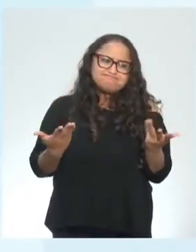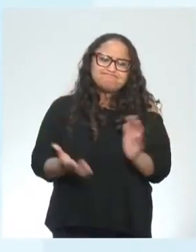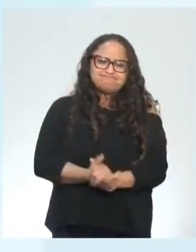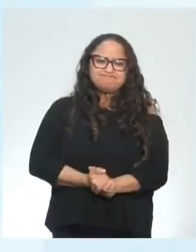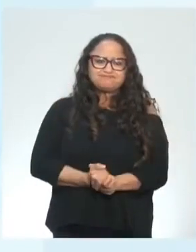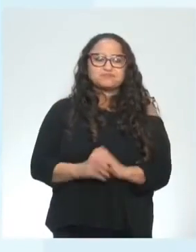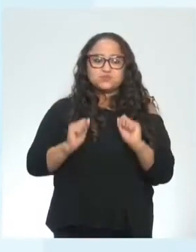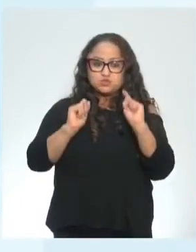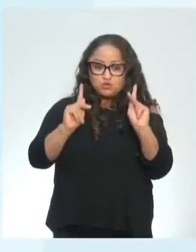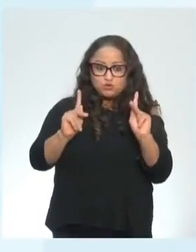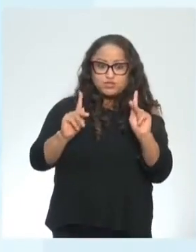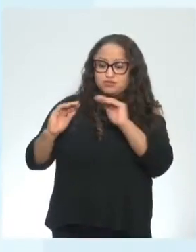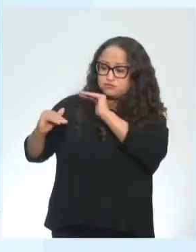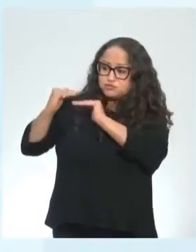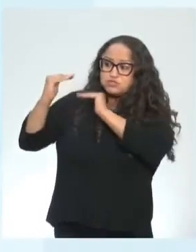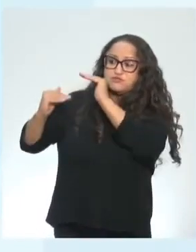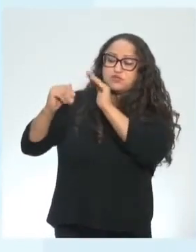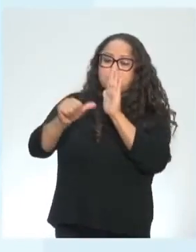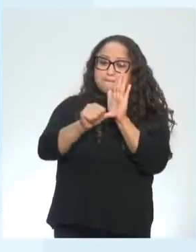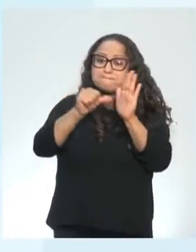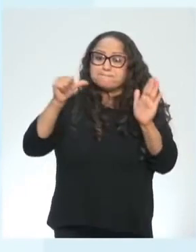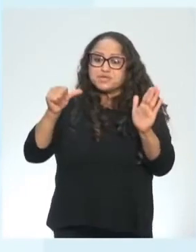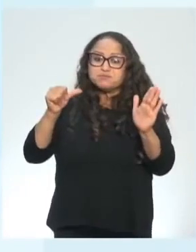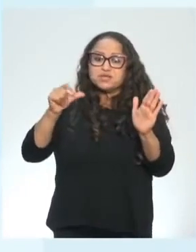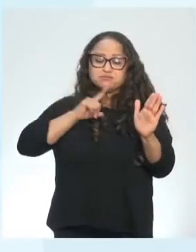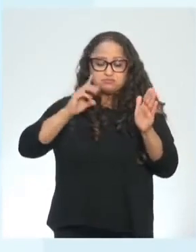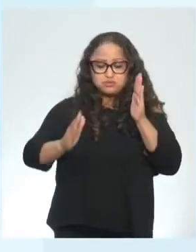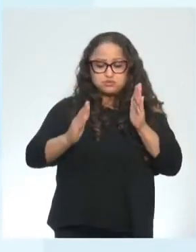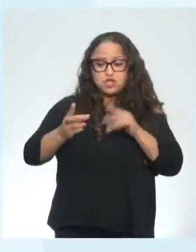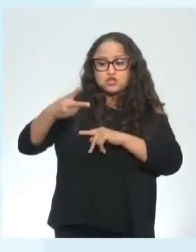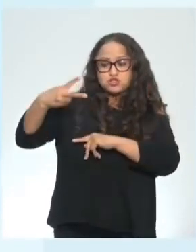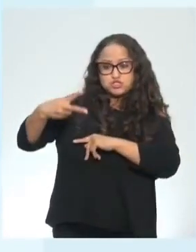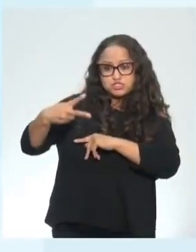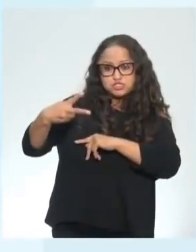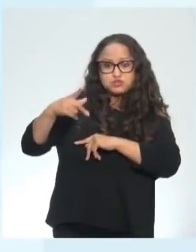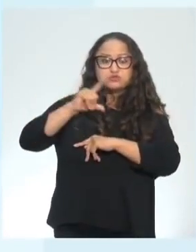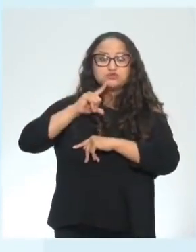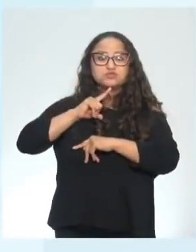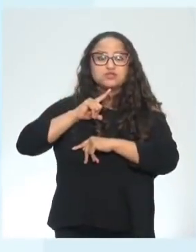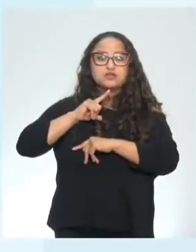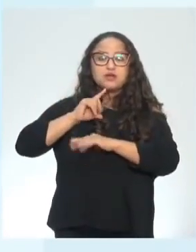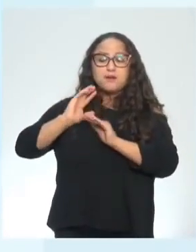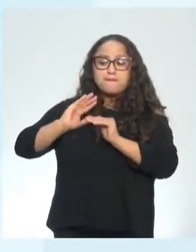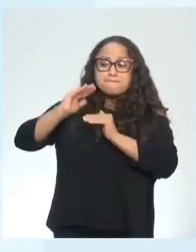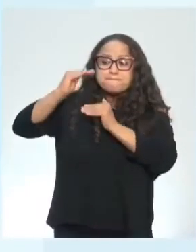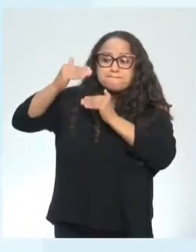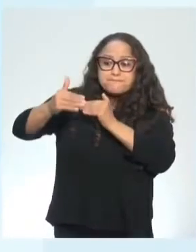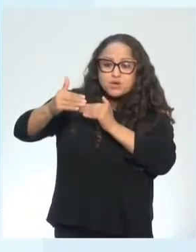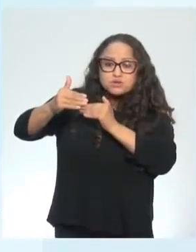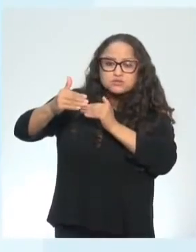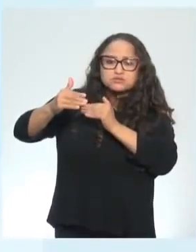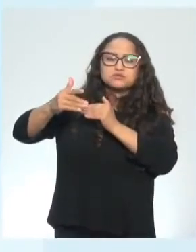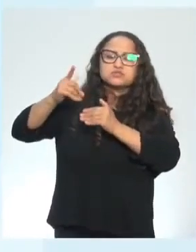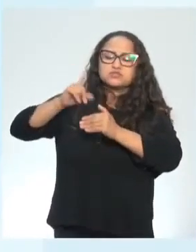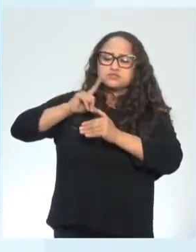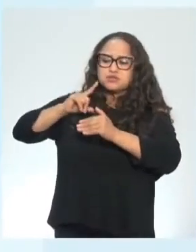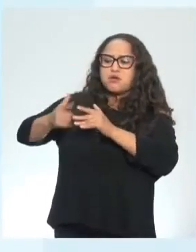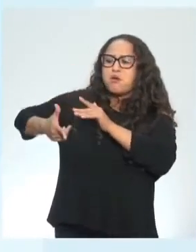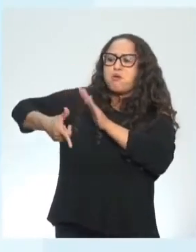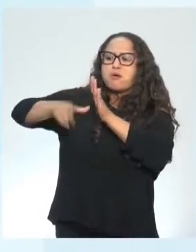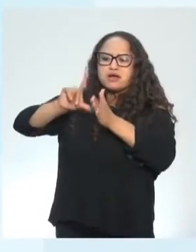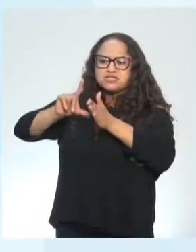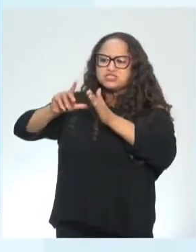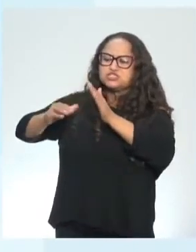Ok então development primeira fase segunda fase prediction na pré-produção